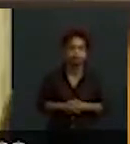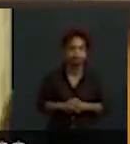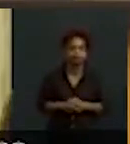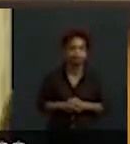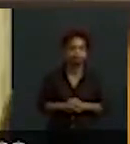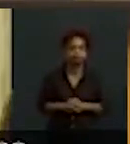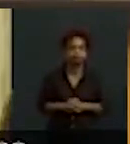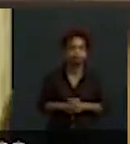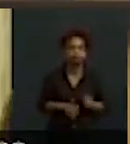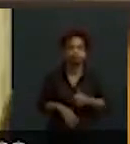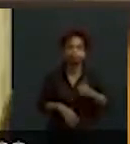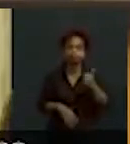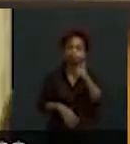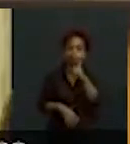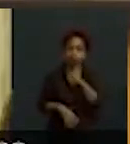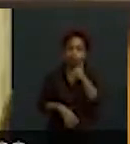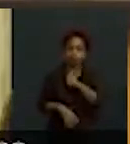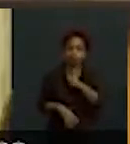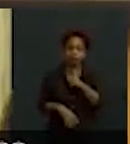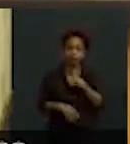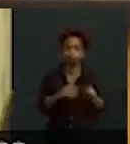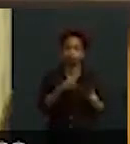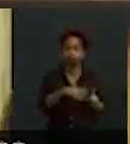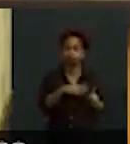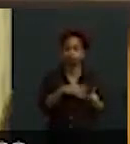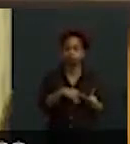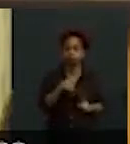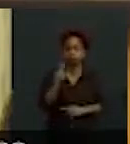Nossa primeira homenageada é pessoa